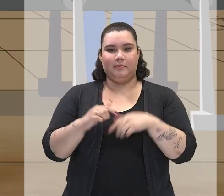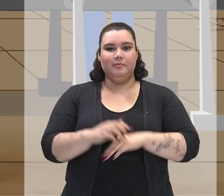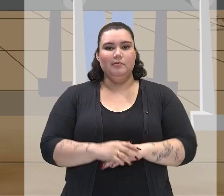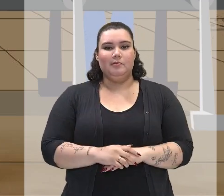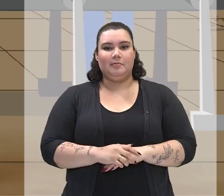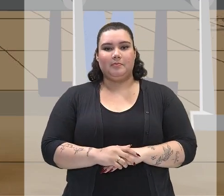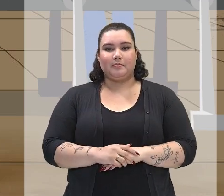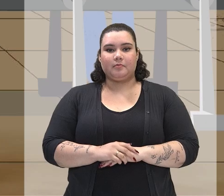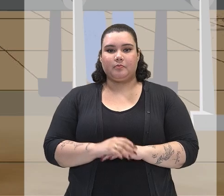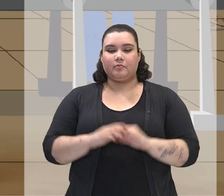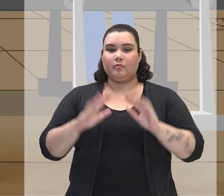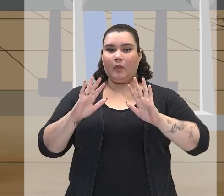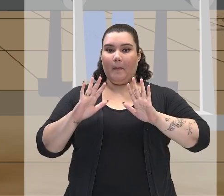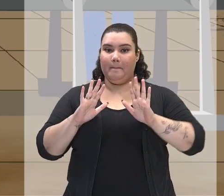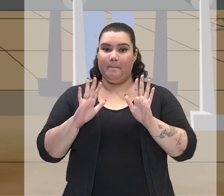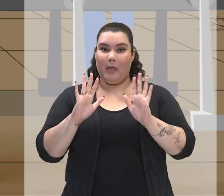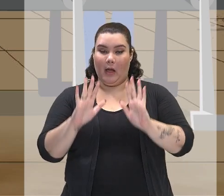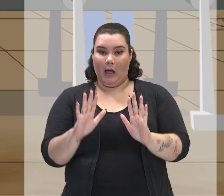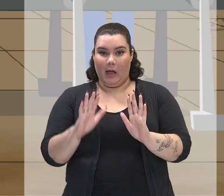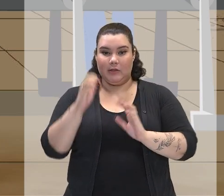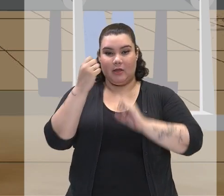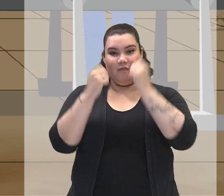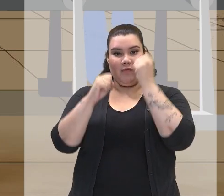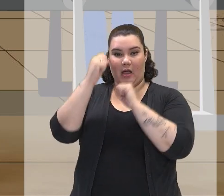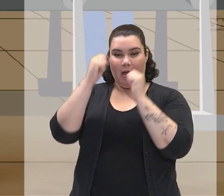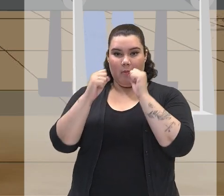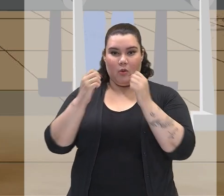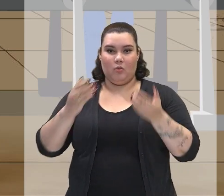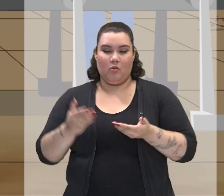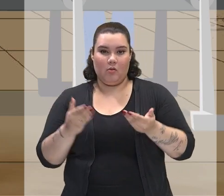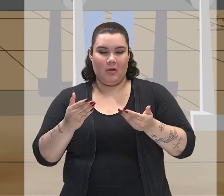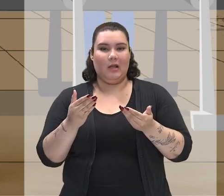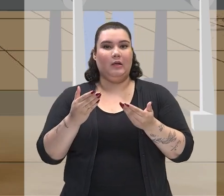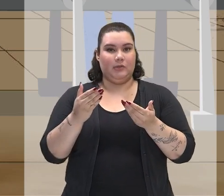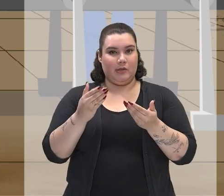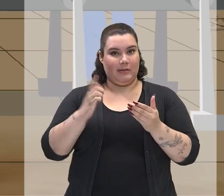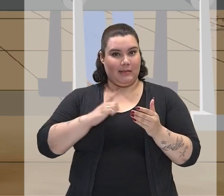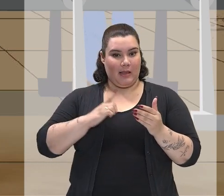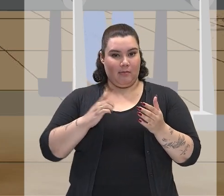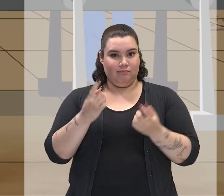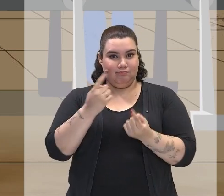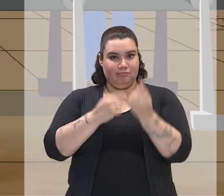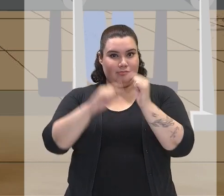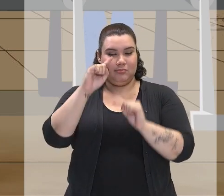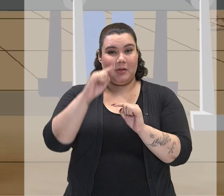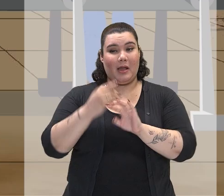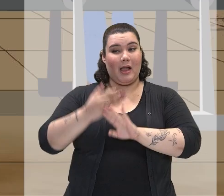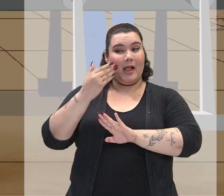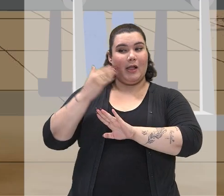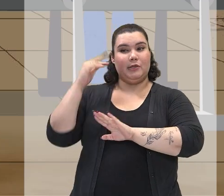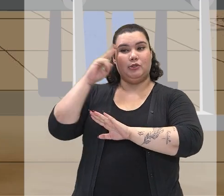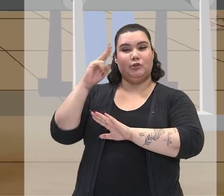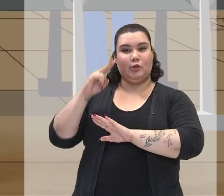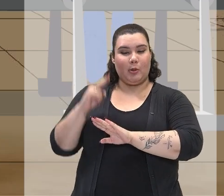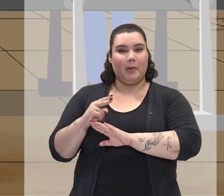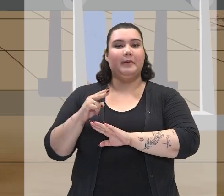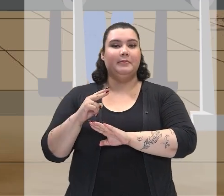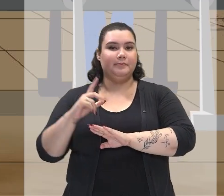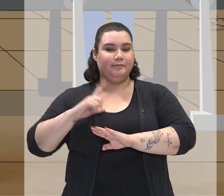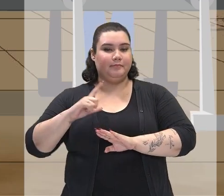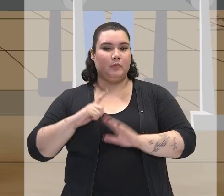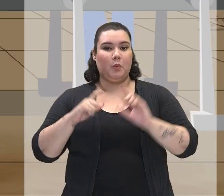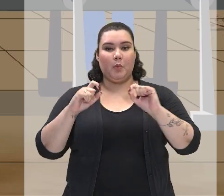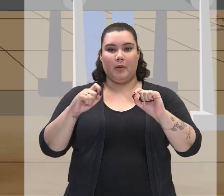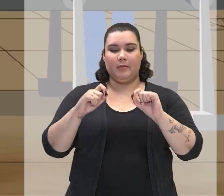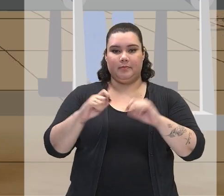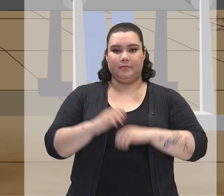tivéssemos os ambientes modernos das fábricas de hoje, muita coisa foi necessária acontecer. Como, por exemplo, o